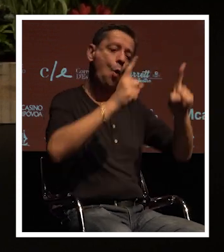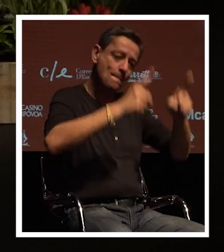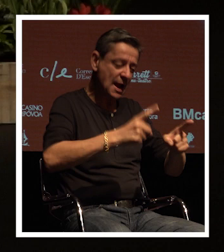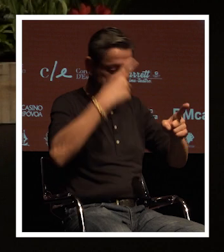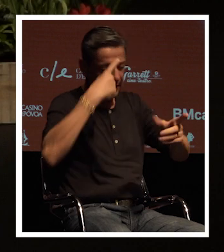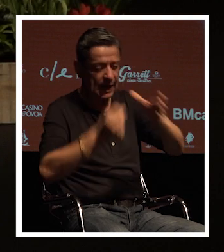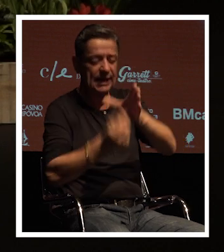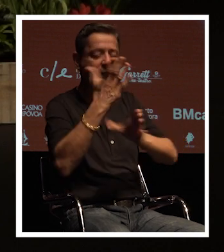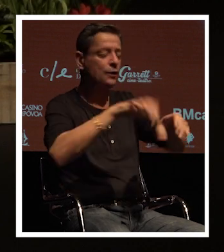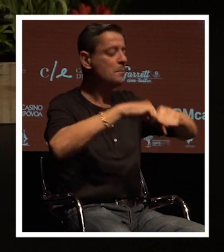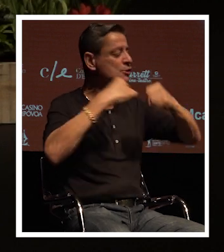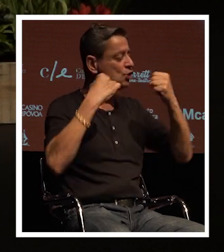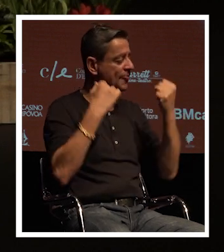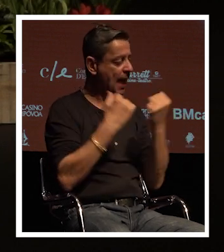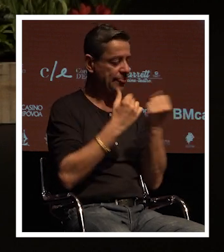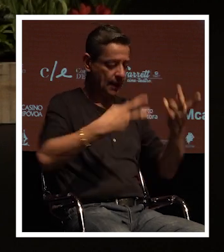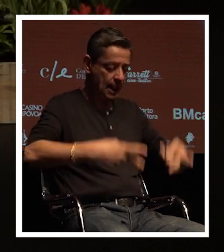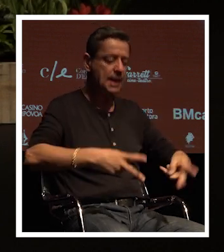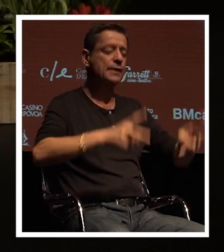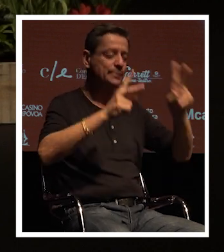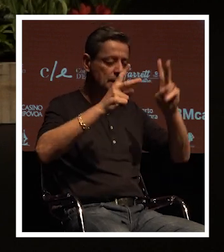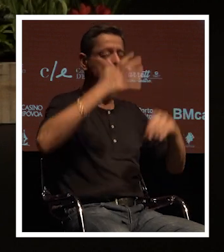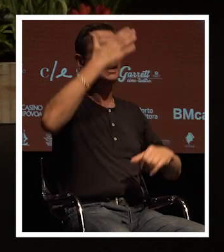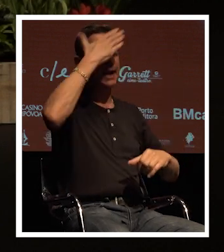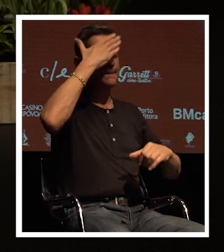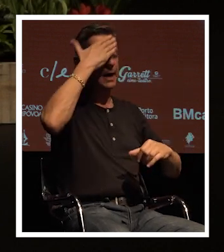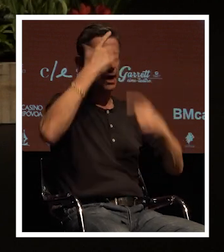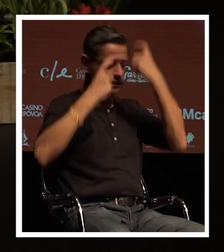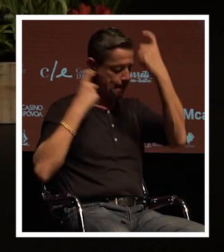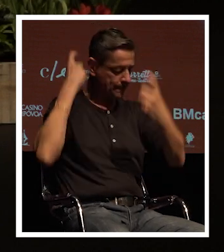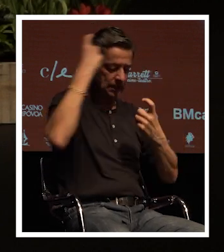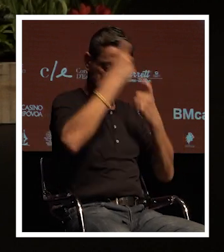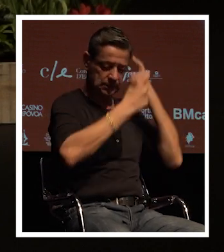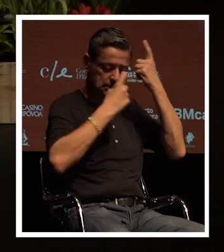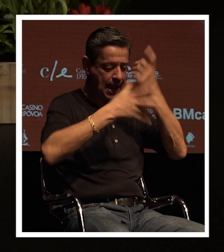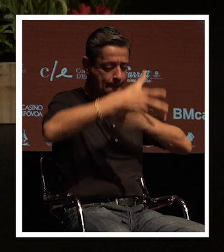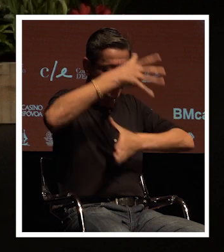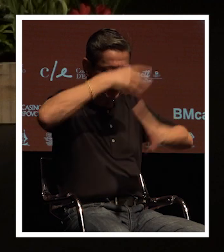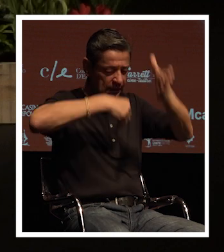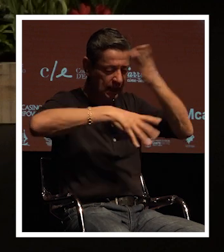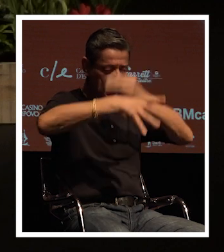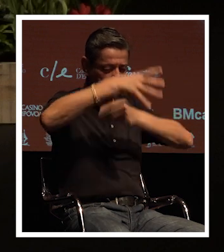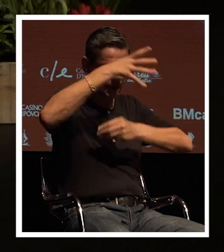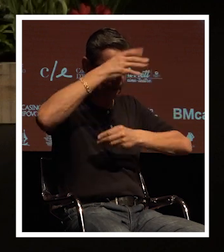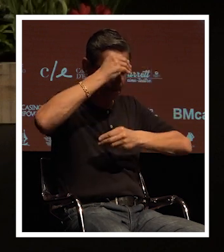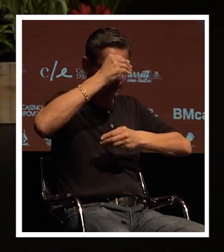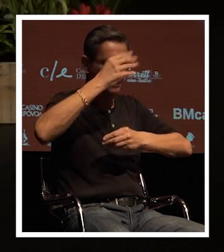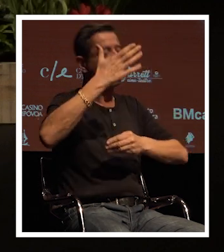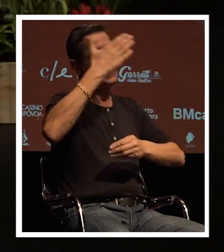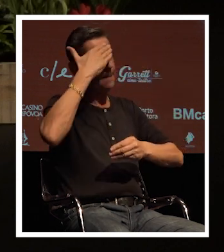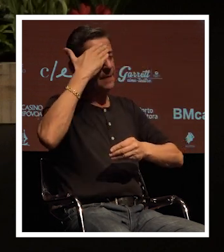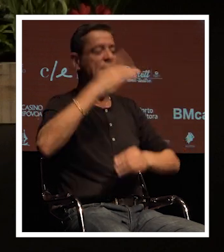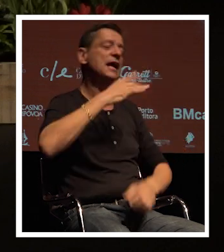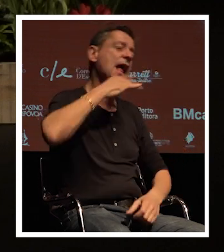criar uma sociedade livre e capaz de pensar e aprender e capaz de